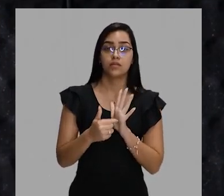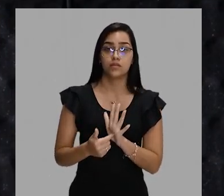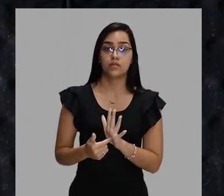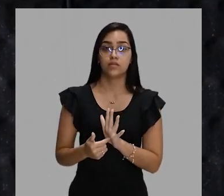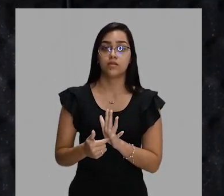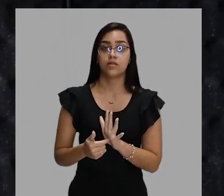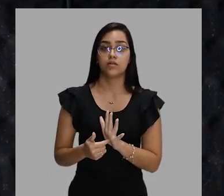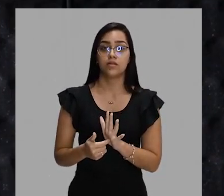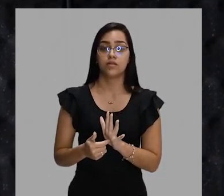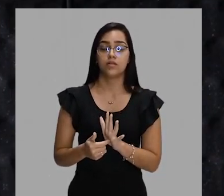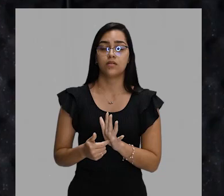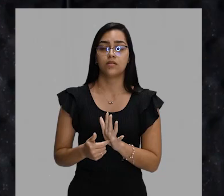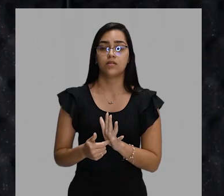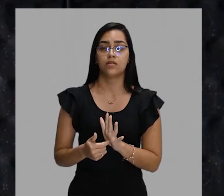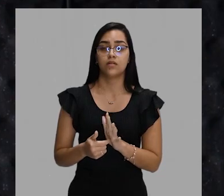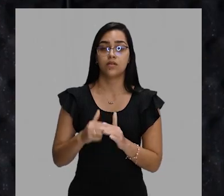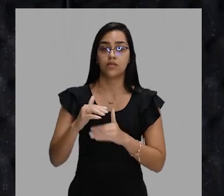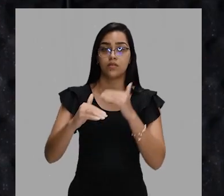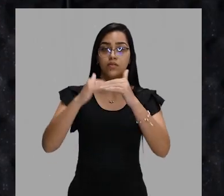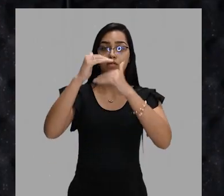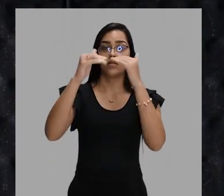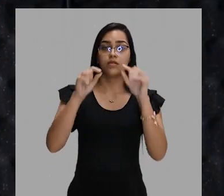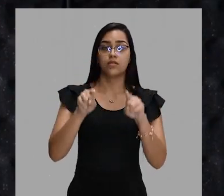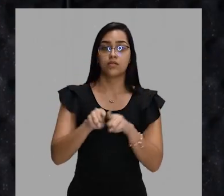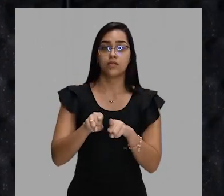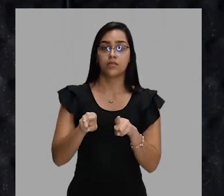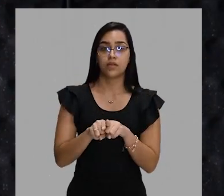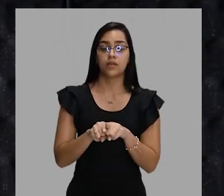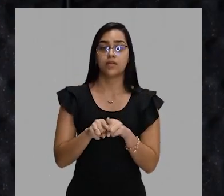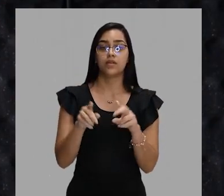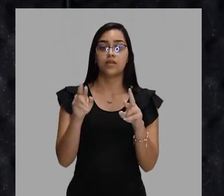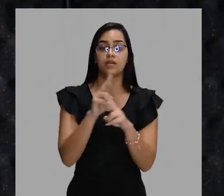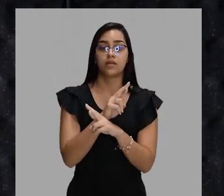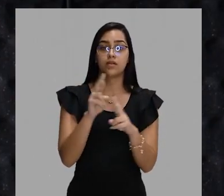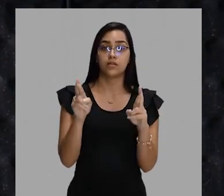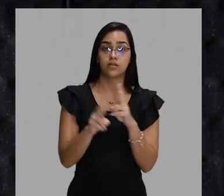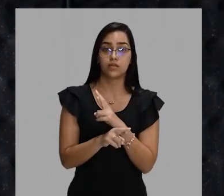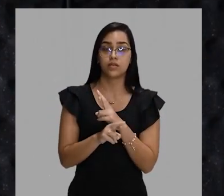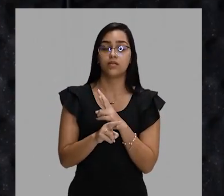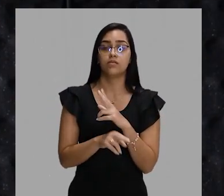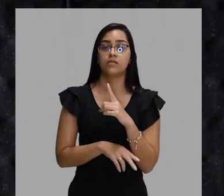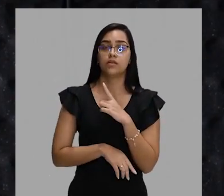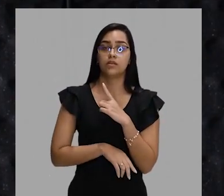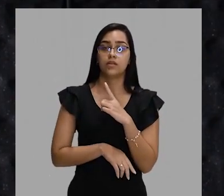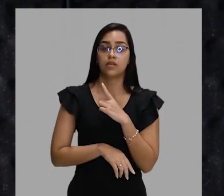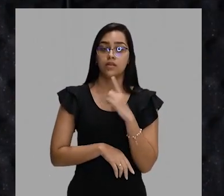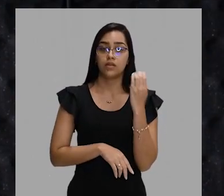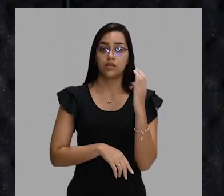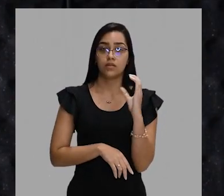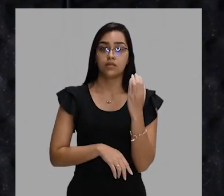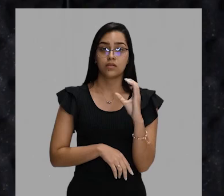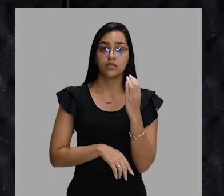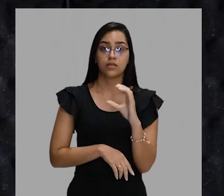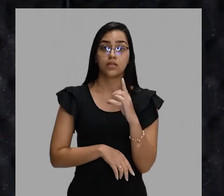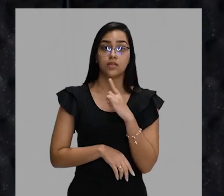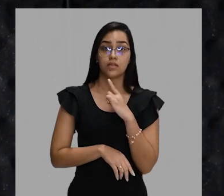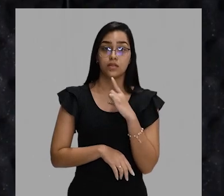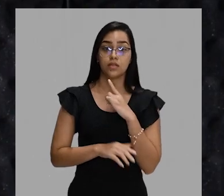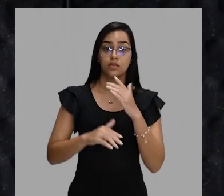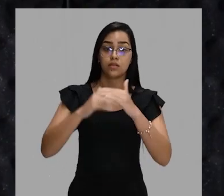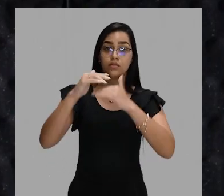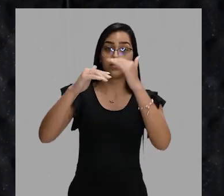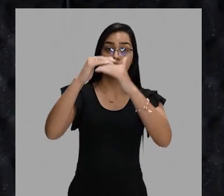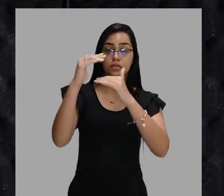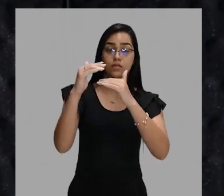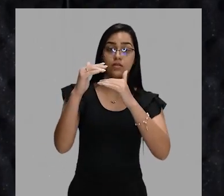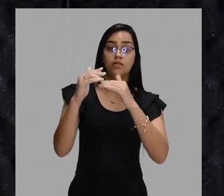evidência sobre a evolução, né? Sobre provas que a ciência traz de que a